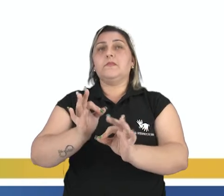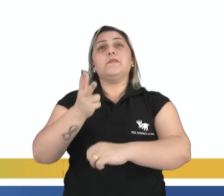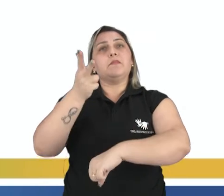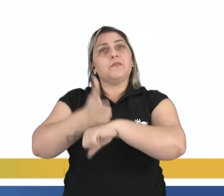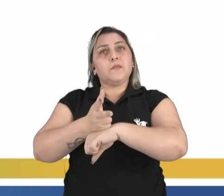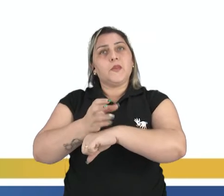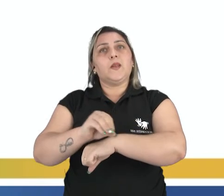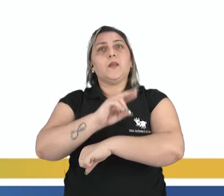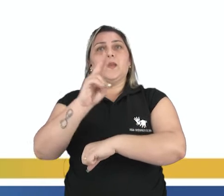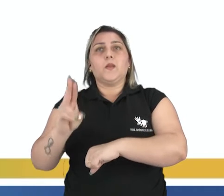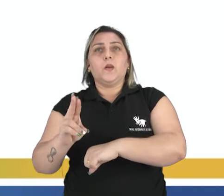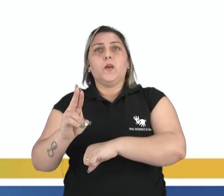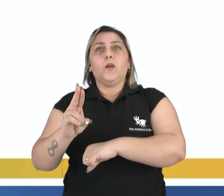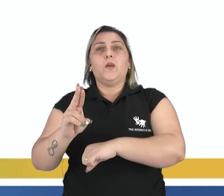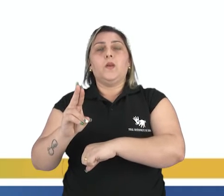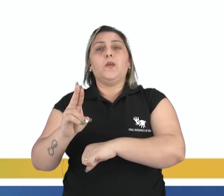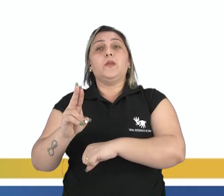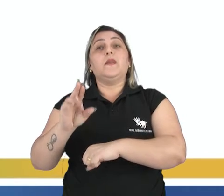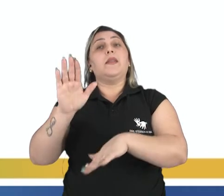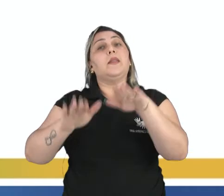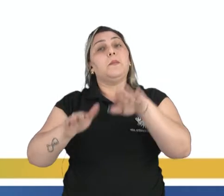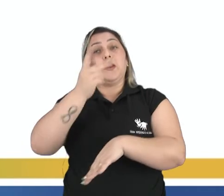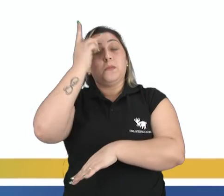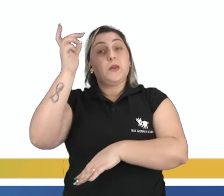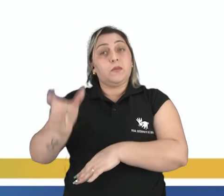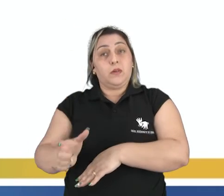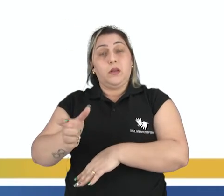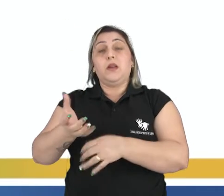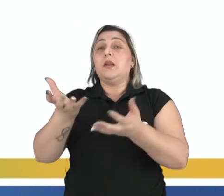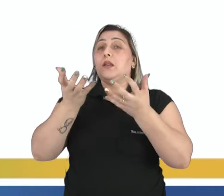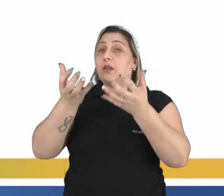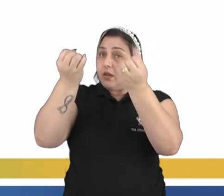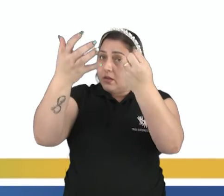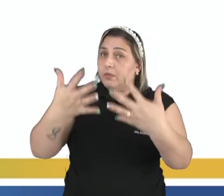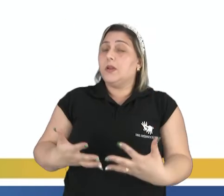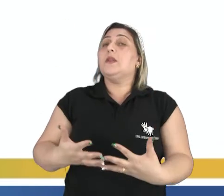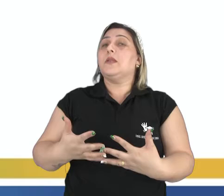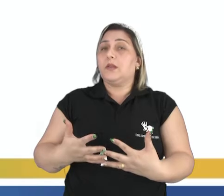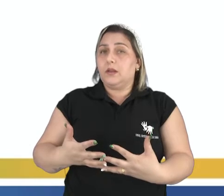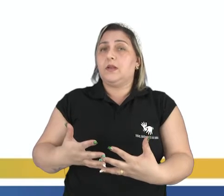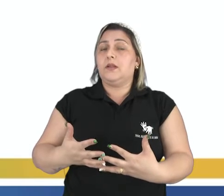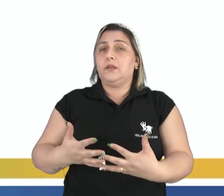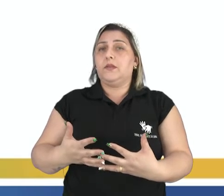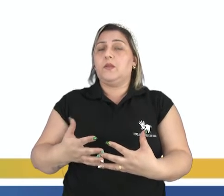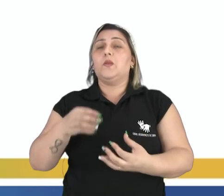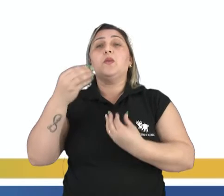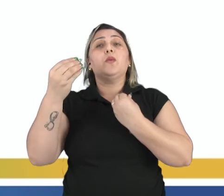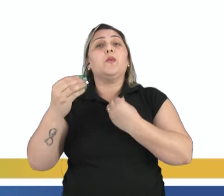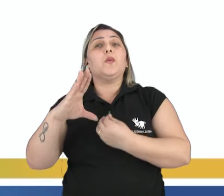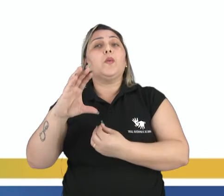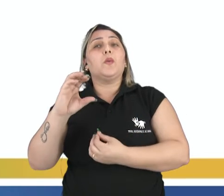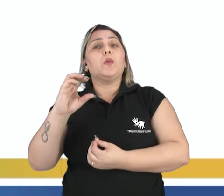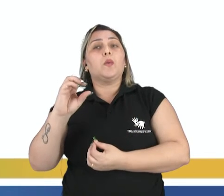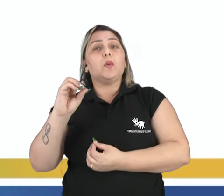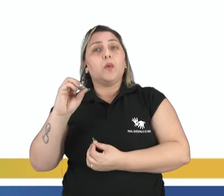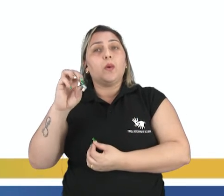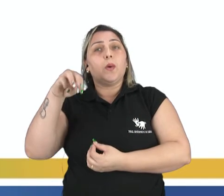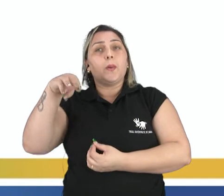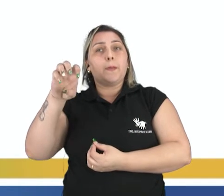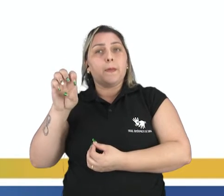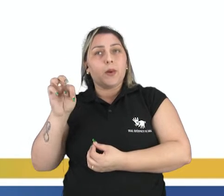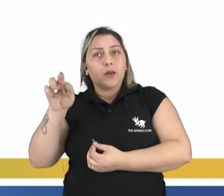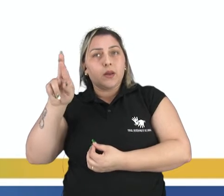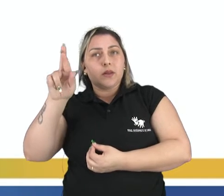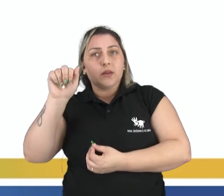ou pode ser... Depende da pessoa que quer comentar alguma coisa, tá? Já está dizendo, né? Comentário, porque ele vai expressar